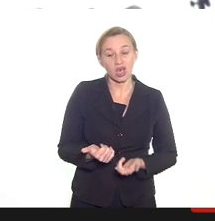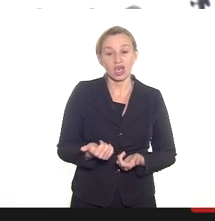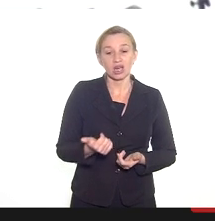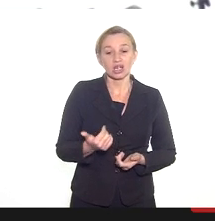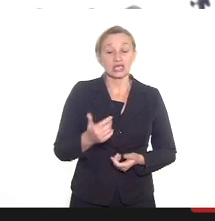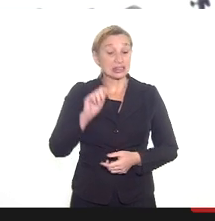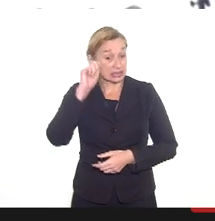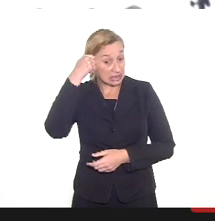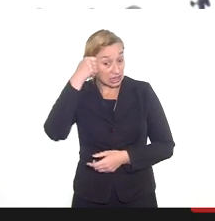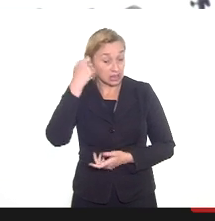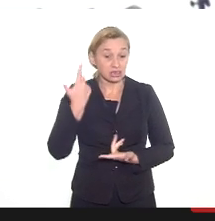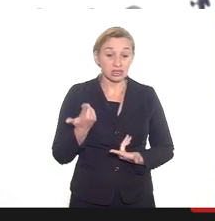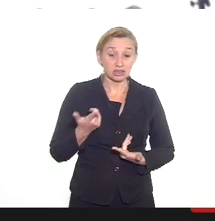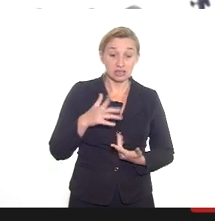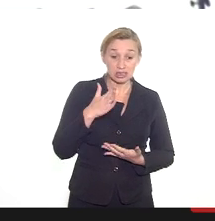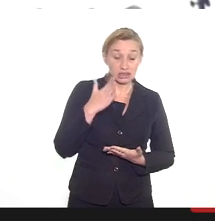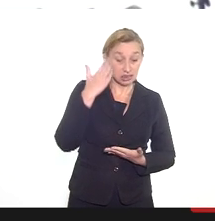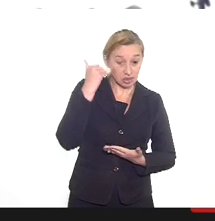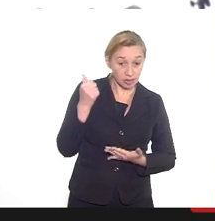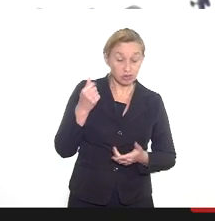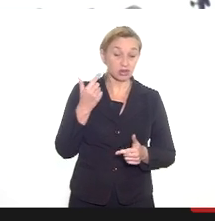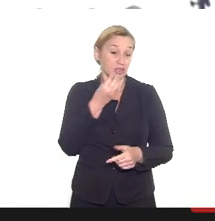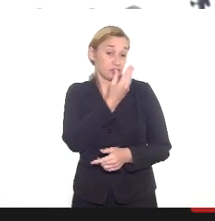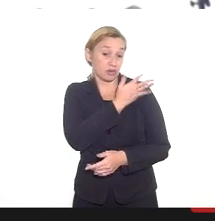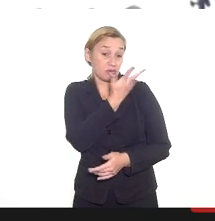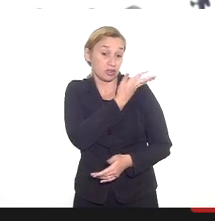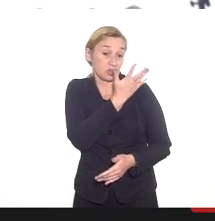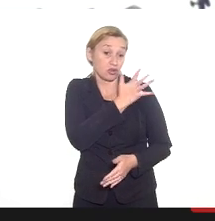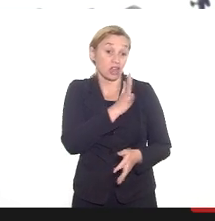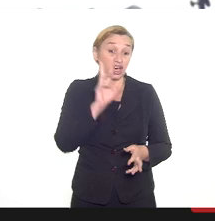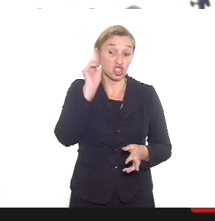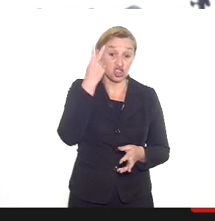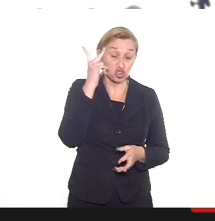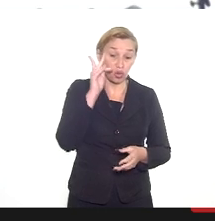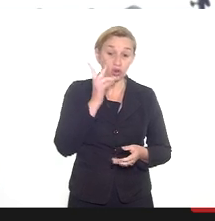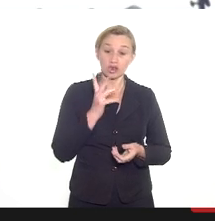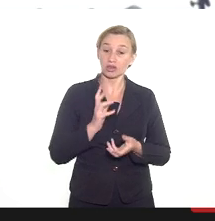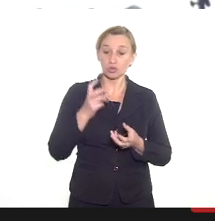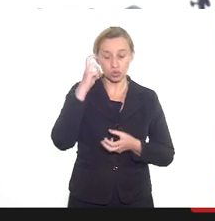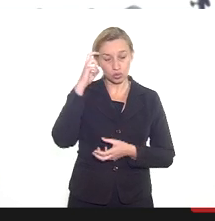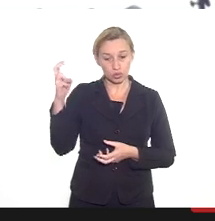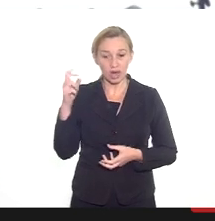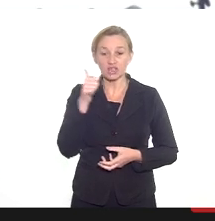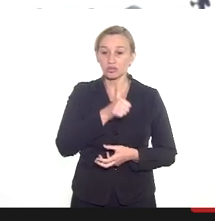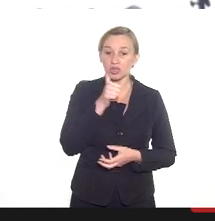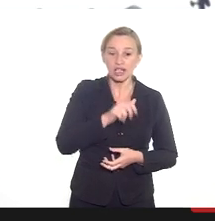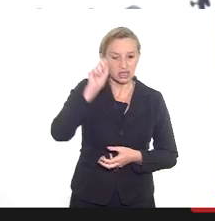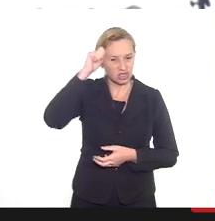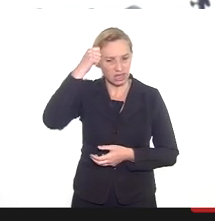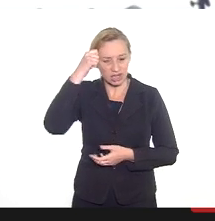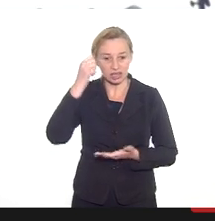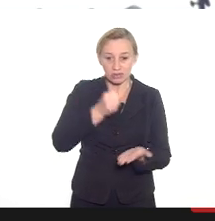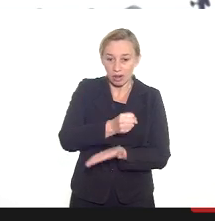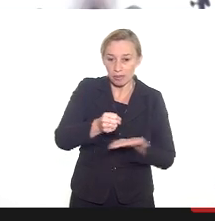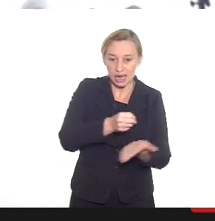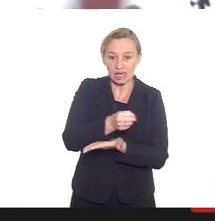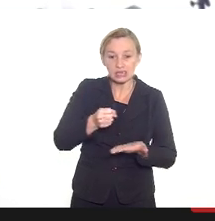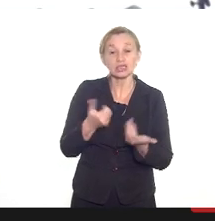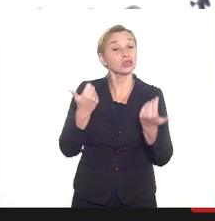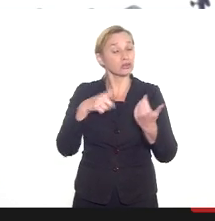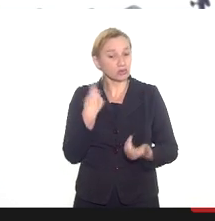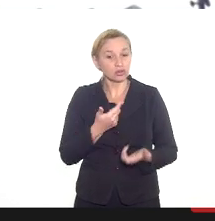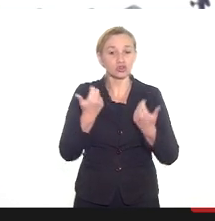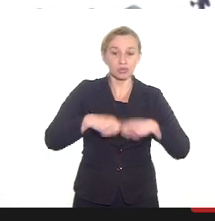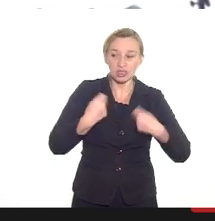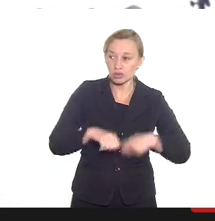é uma discriminação realmente histórica, cultural. As mulheres negras estão numa base, né? E nós